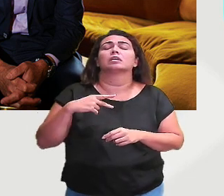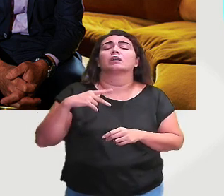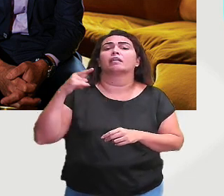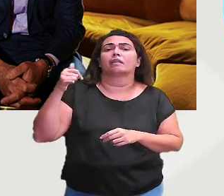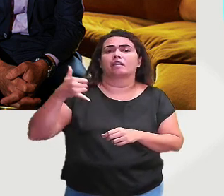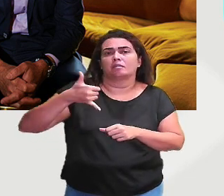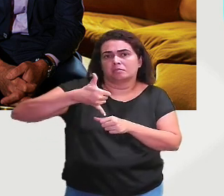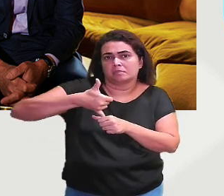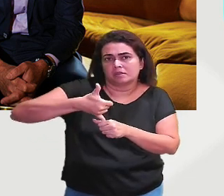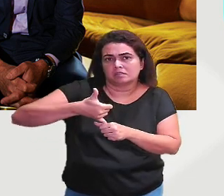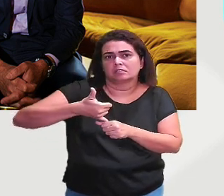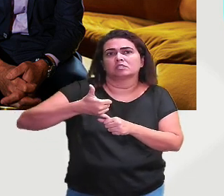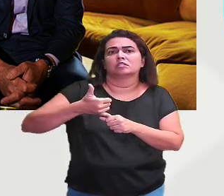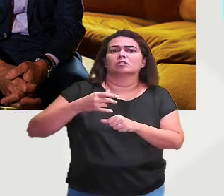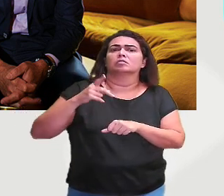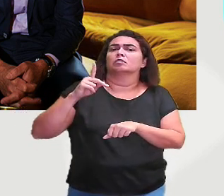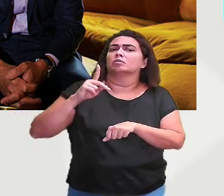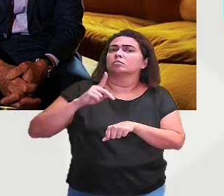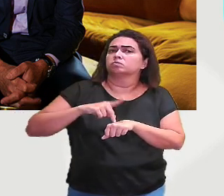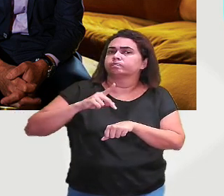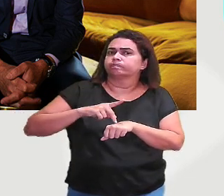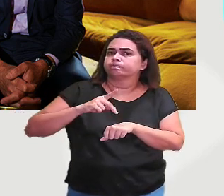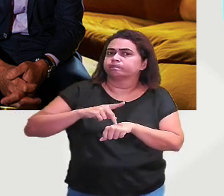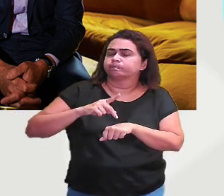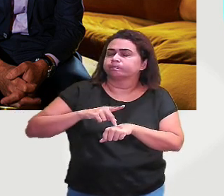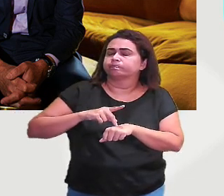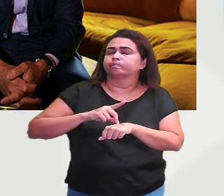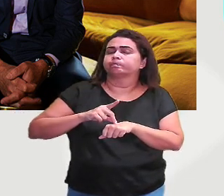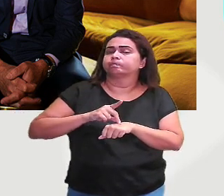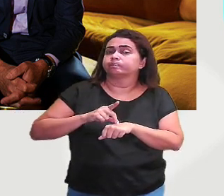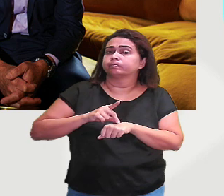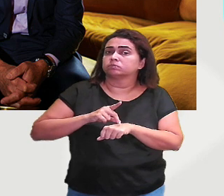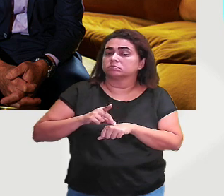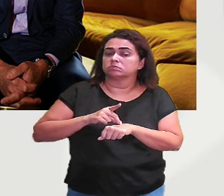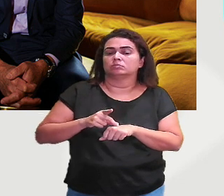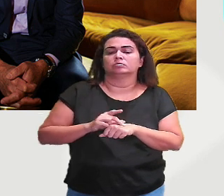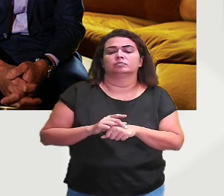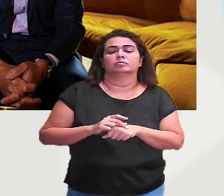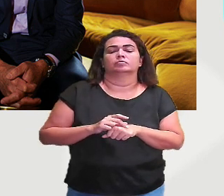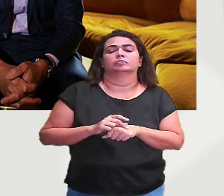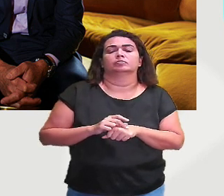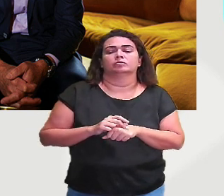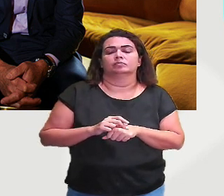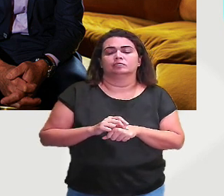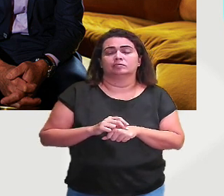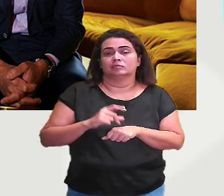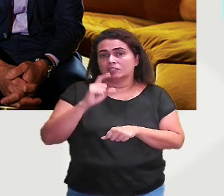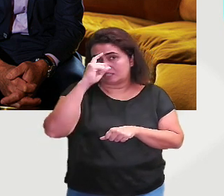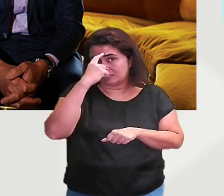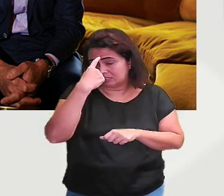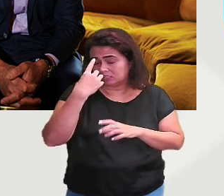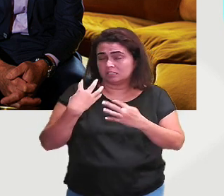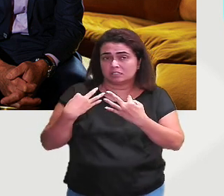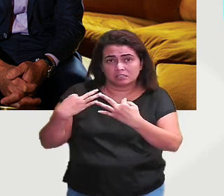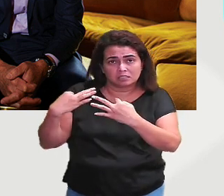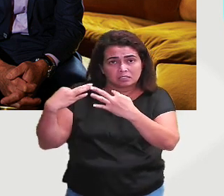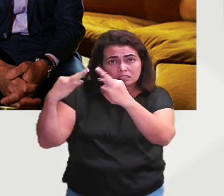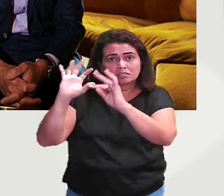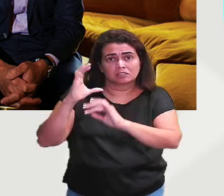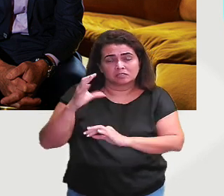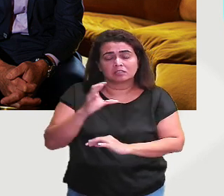Recursos minerais amplo. A Índia com tecnologia, com ciência, a China também com setor industrial de tecnologia e